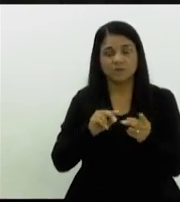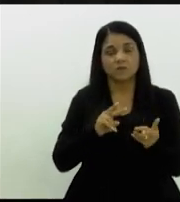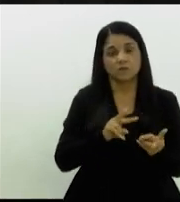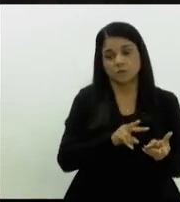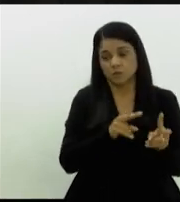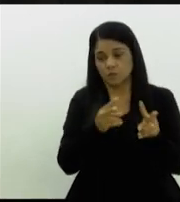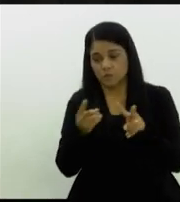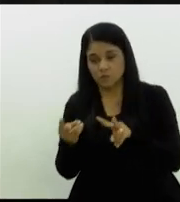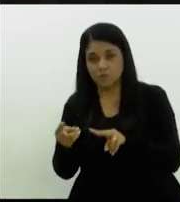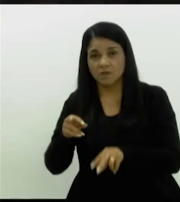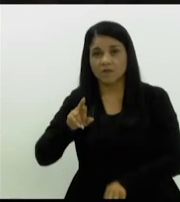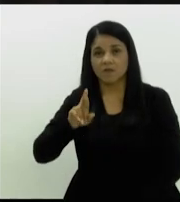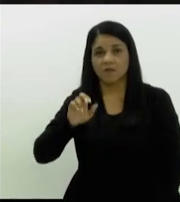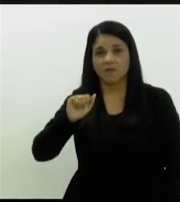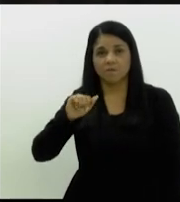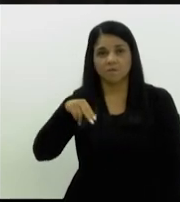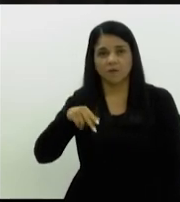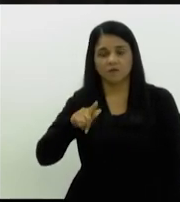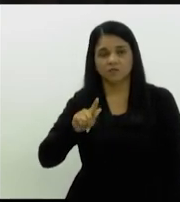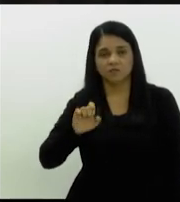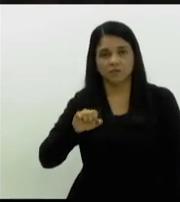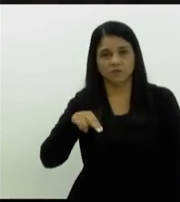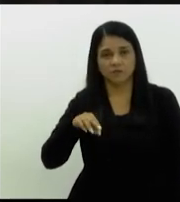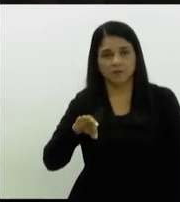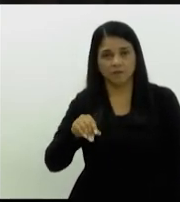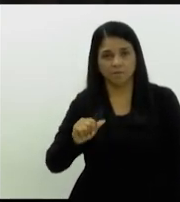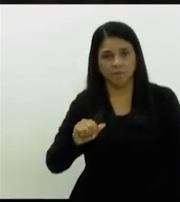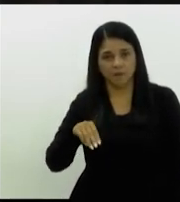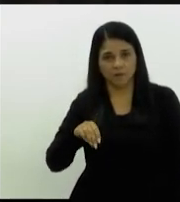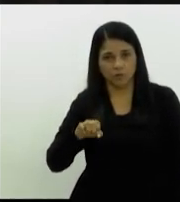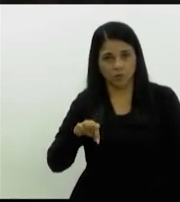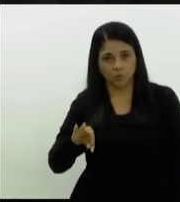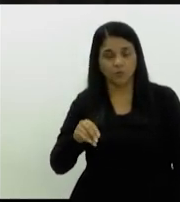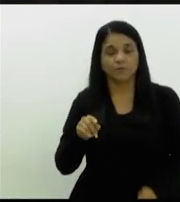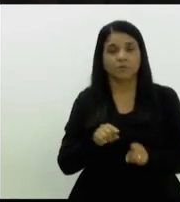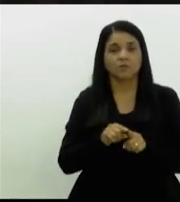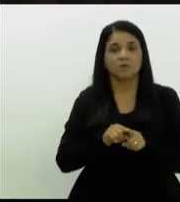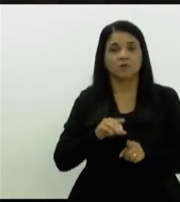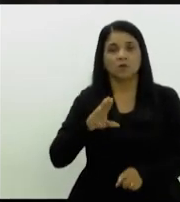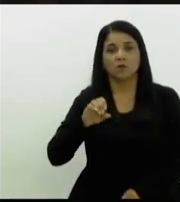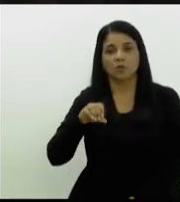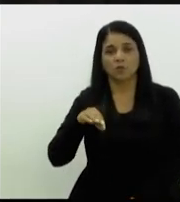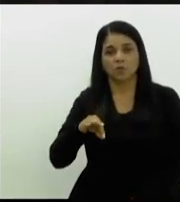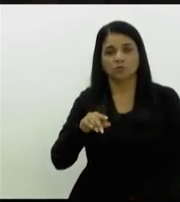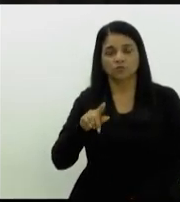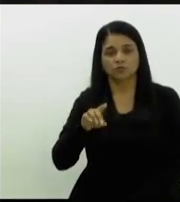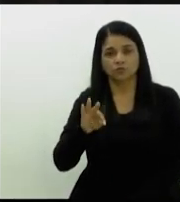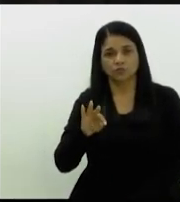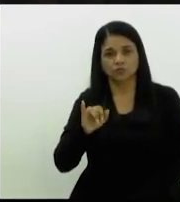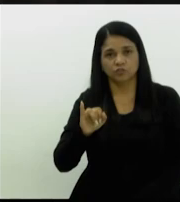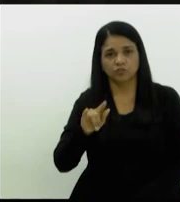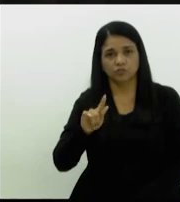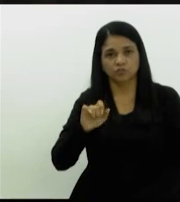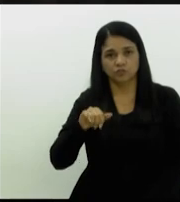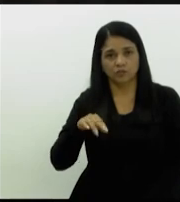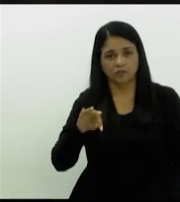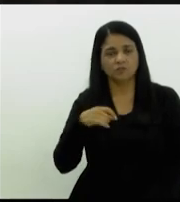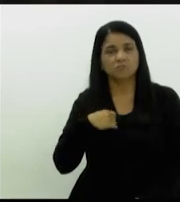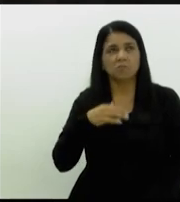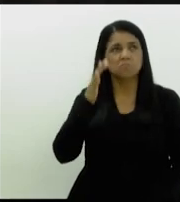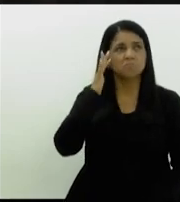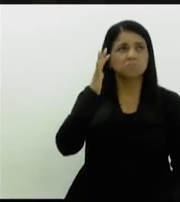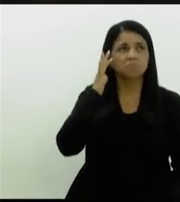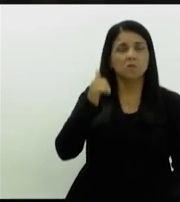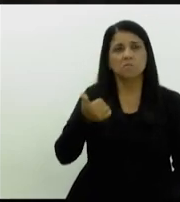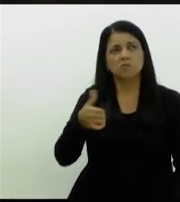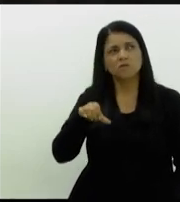remanejamento. E aí eu me imaginava que esta era uma lei de 64,